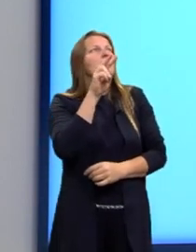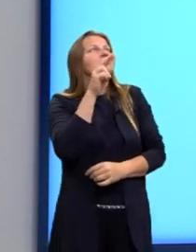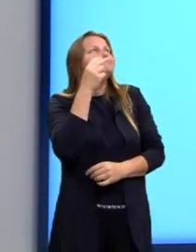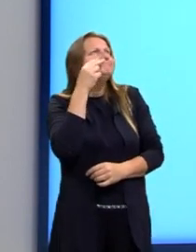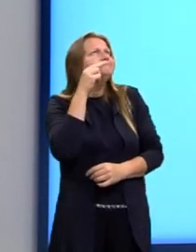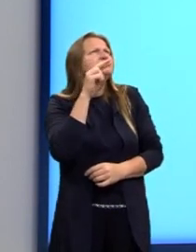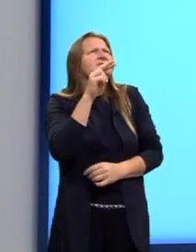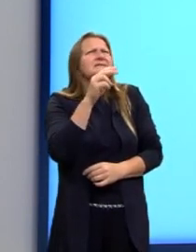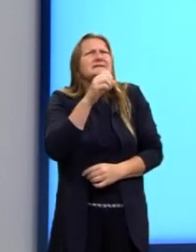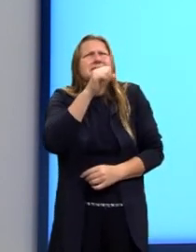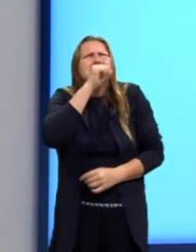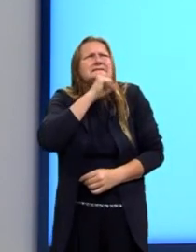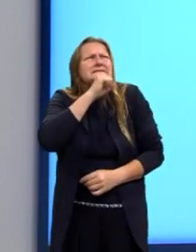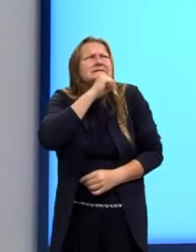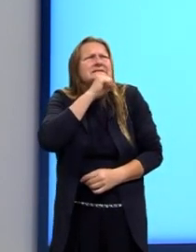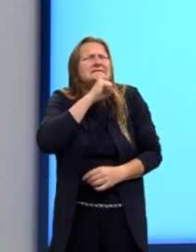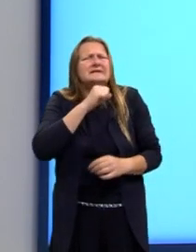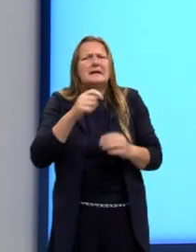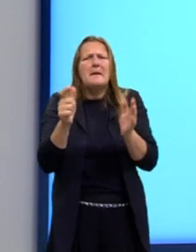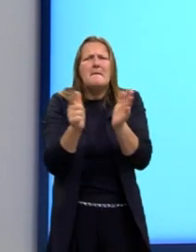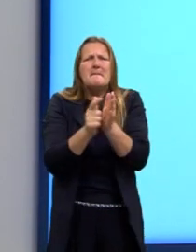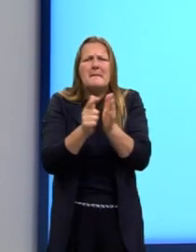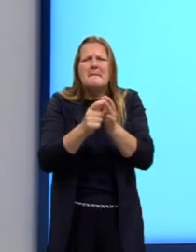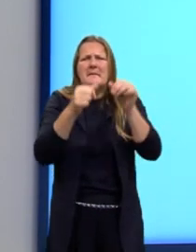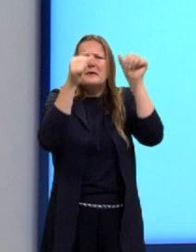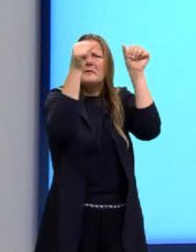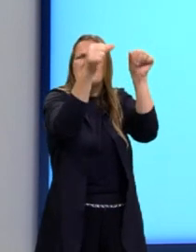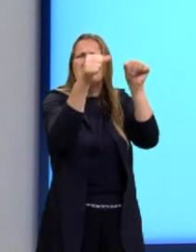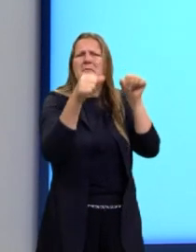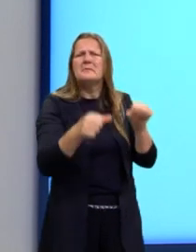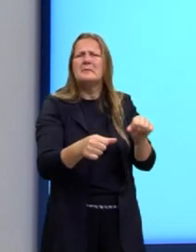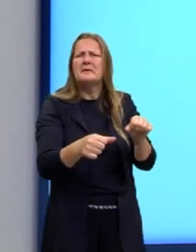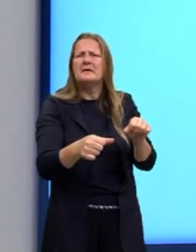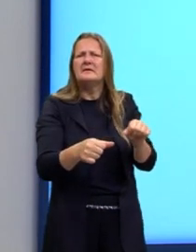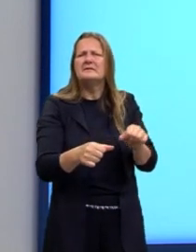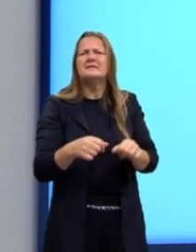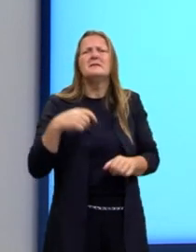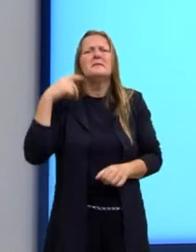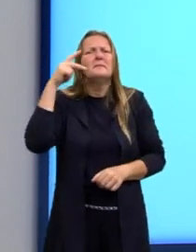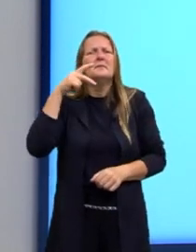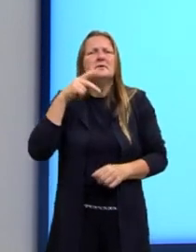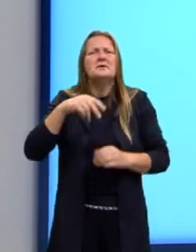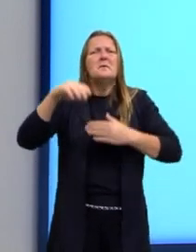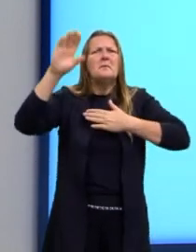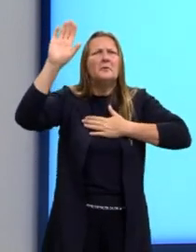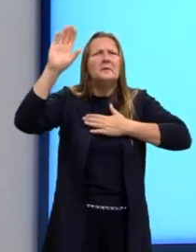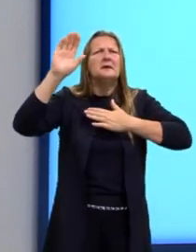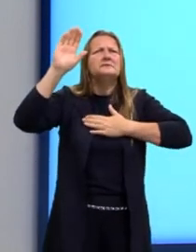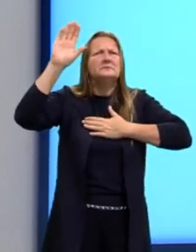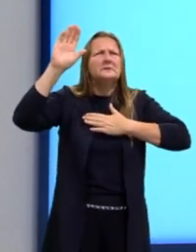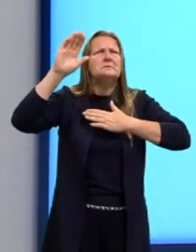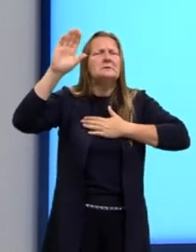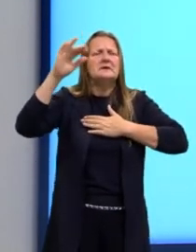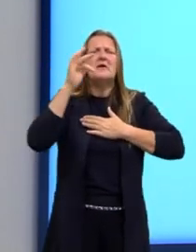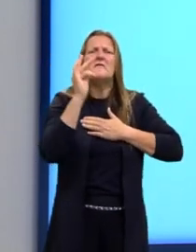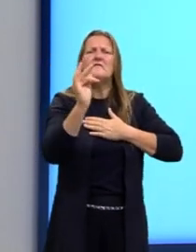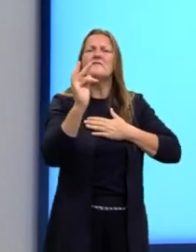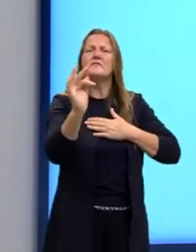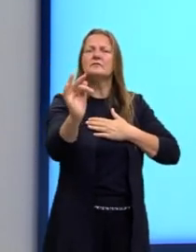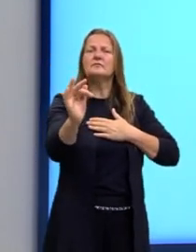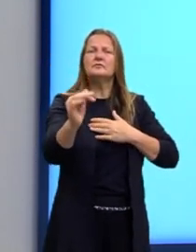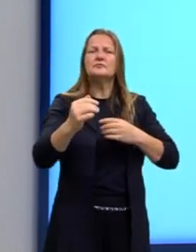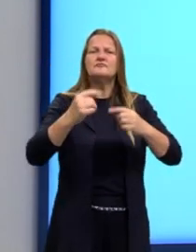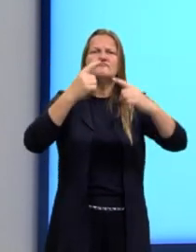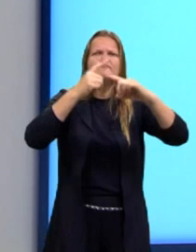as velhas papeletas ou os velhos papéis os velhos cartazes que prometiam o futuros nas